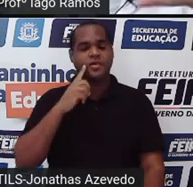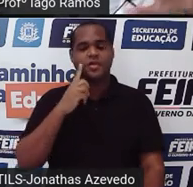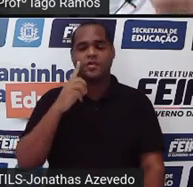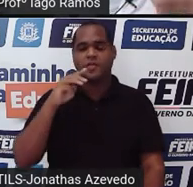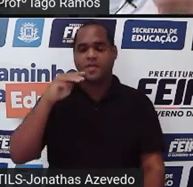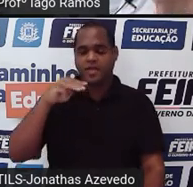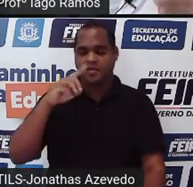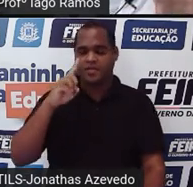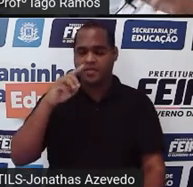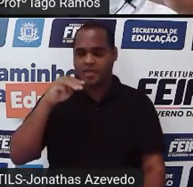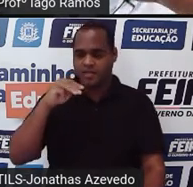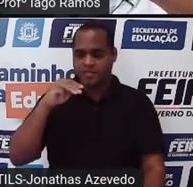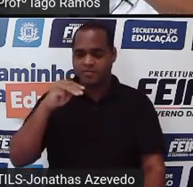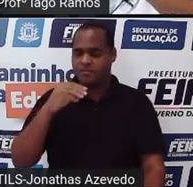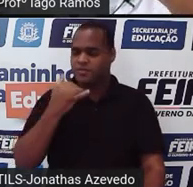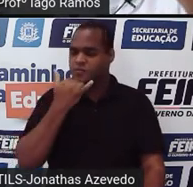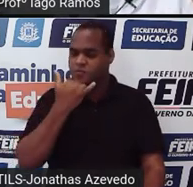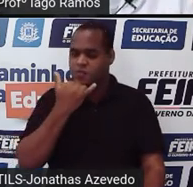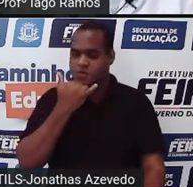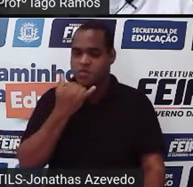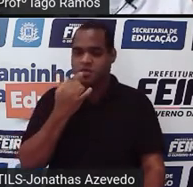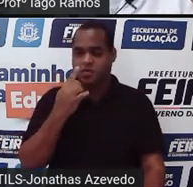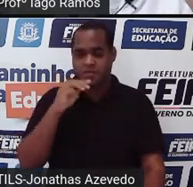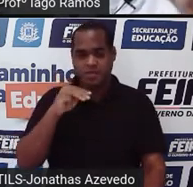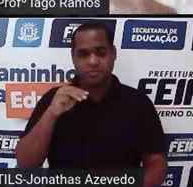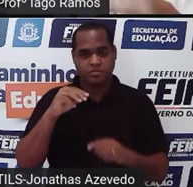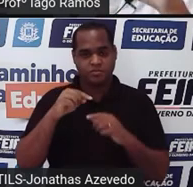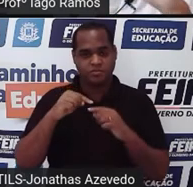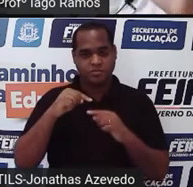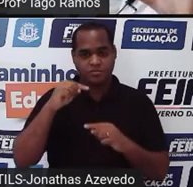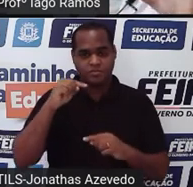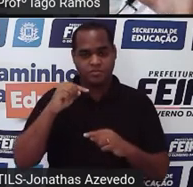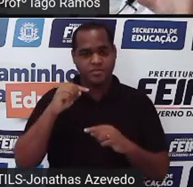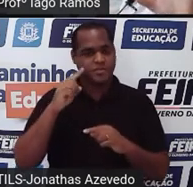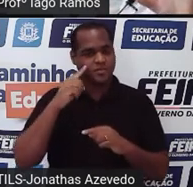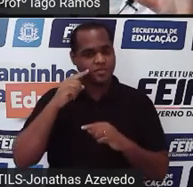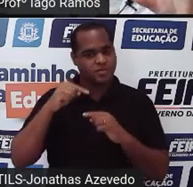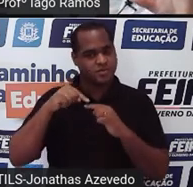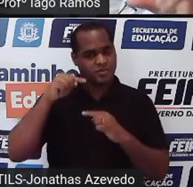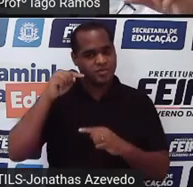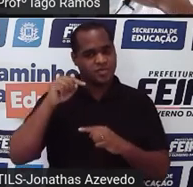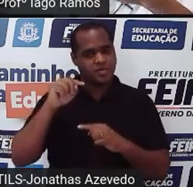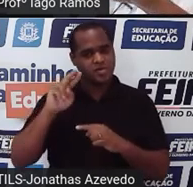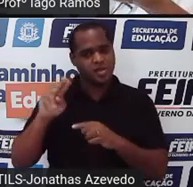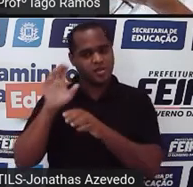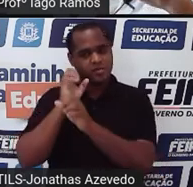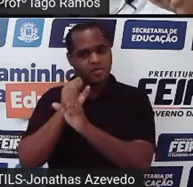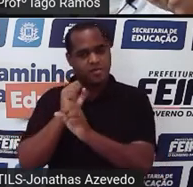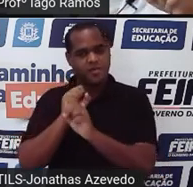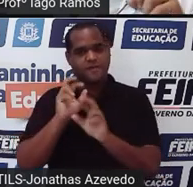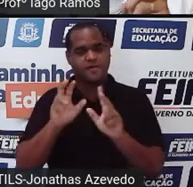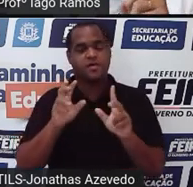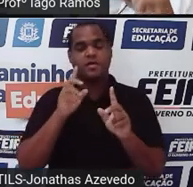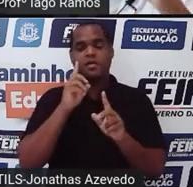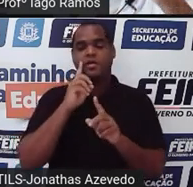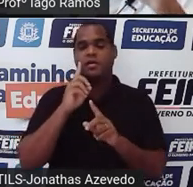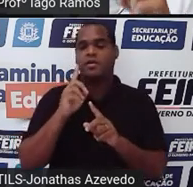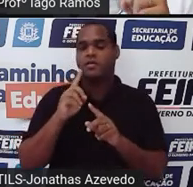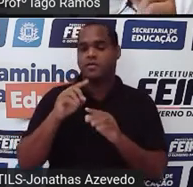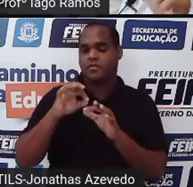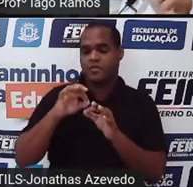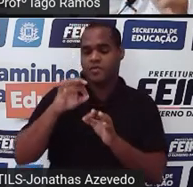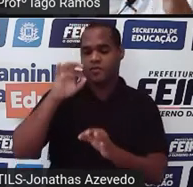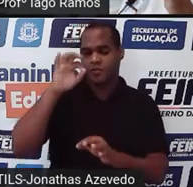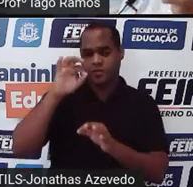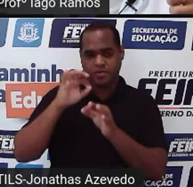comprimento aliás um metro não desculpa tem um de comprimento que é que a gente não tá usando unidade de medida onde comprimento